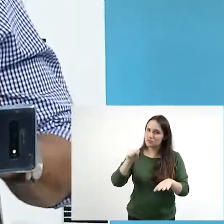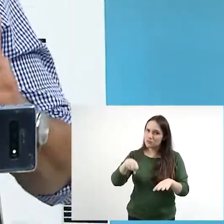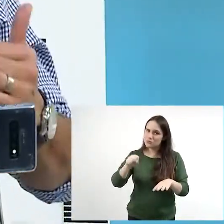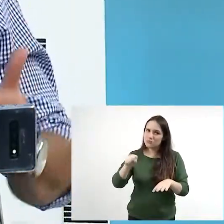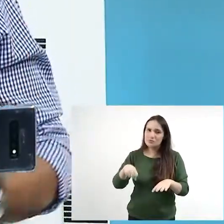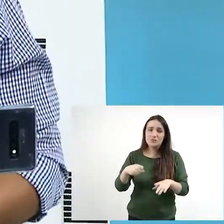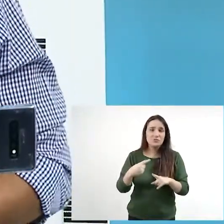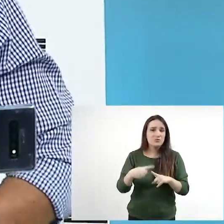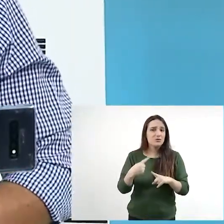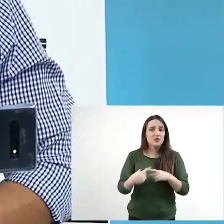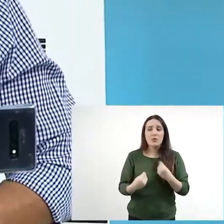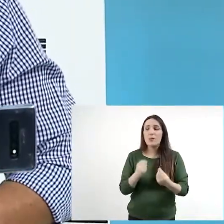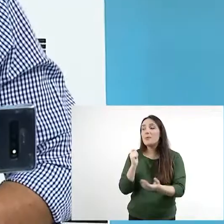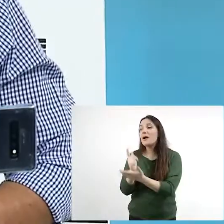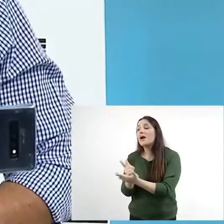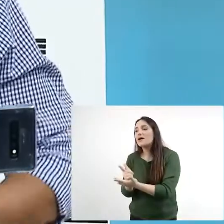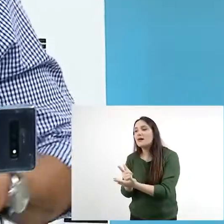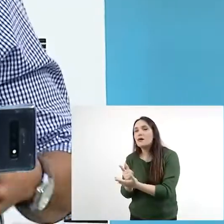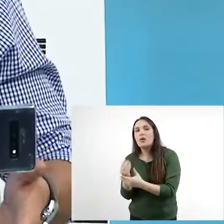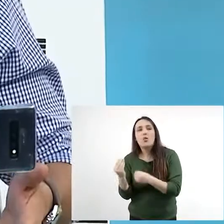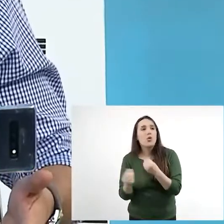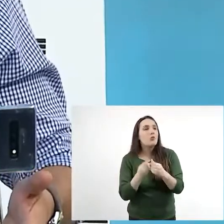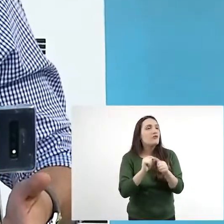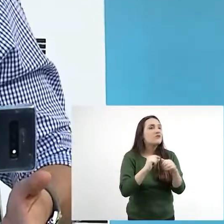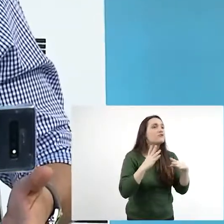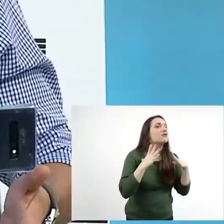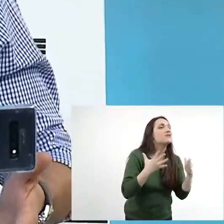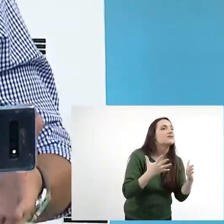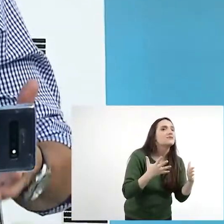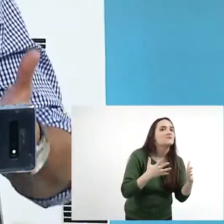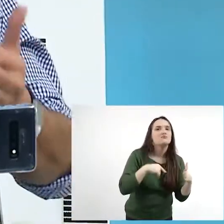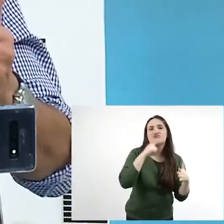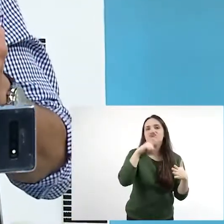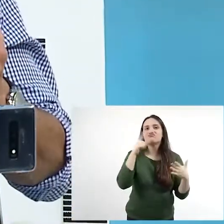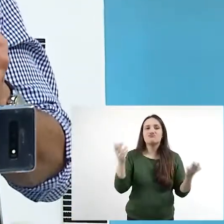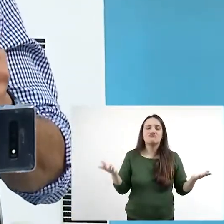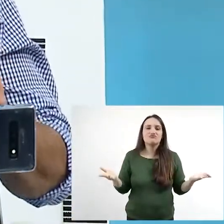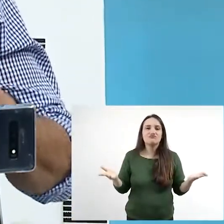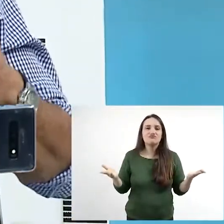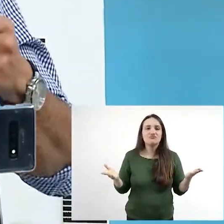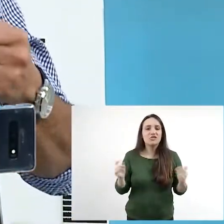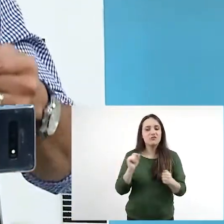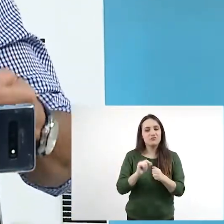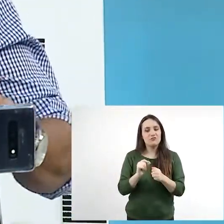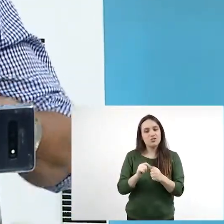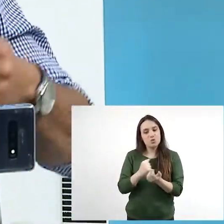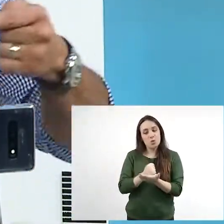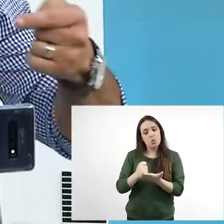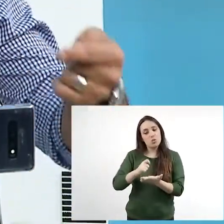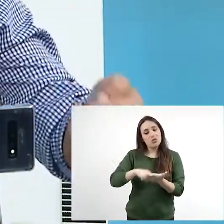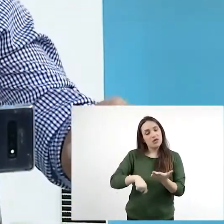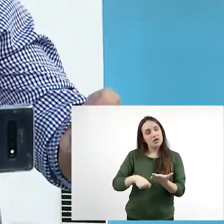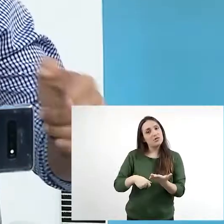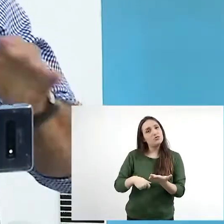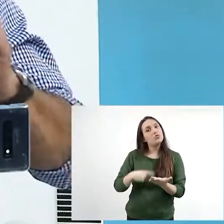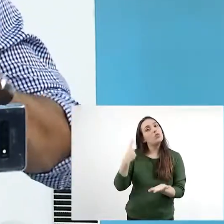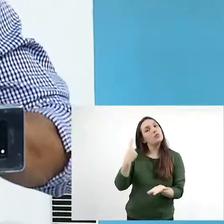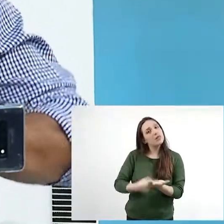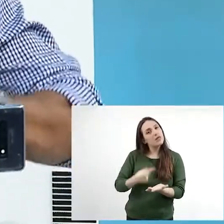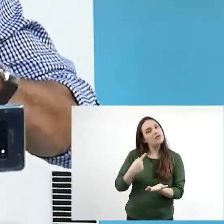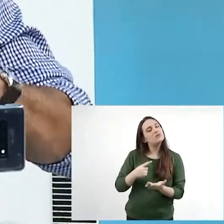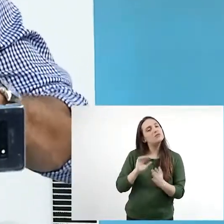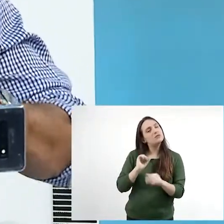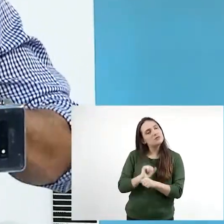quesito de recebimento do equilíbrio econômico. Fizemos um termo de cooperação também orientando a prorrogação desse prazo